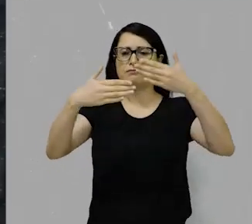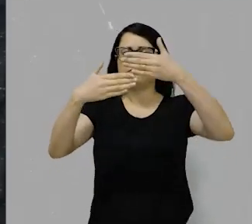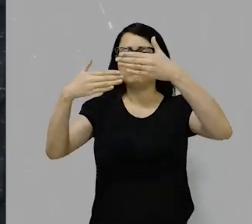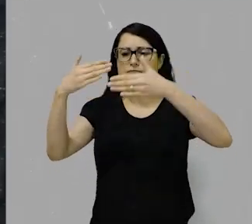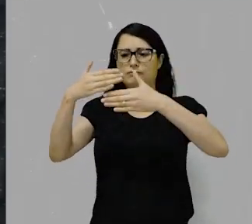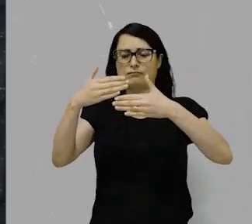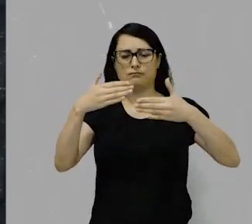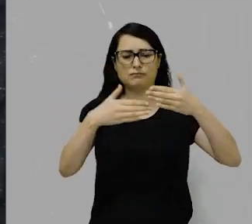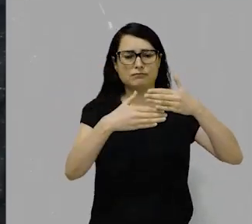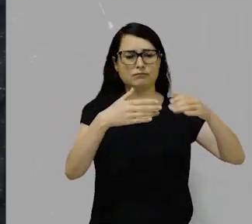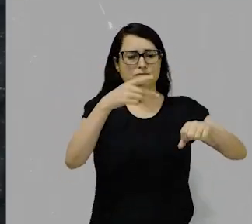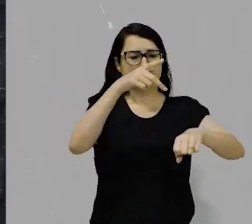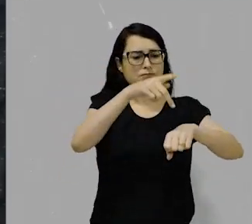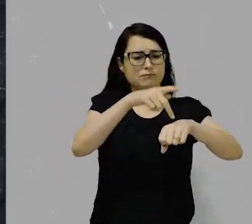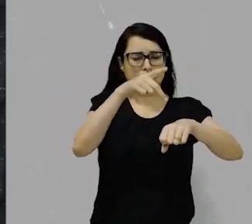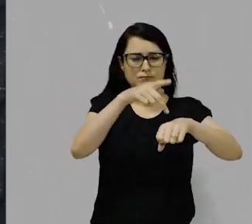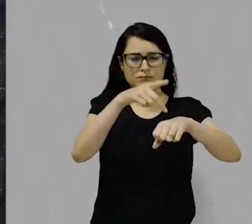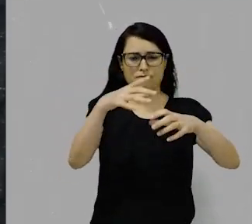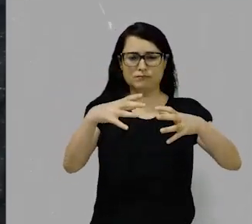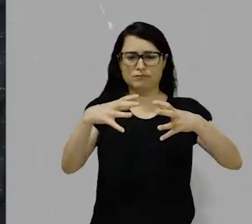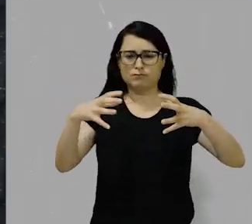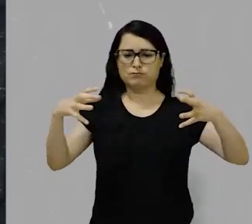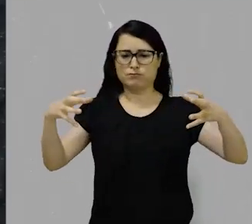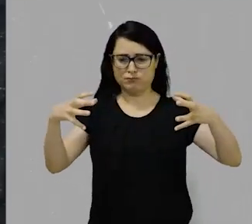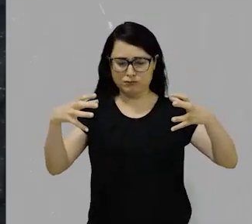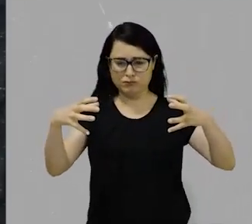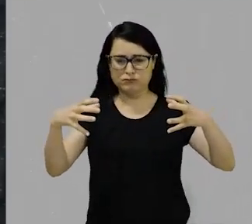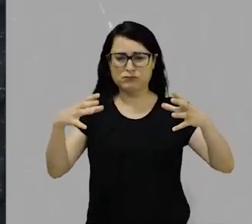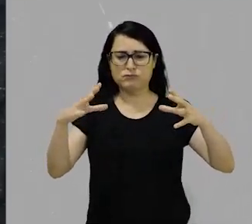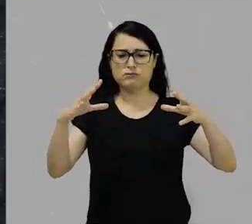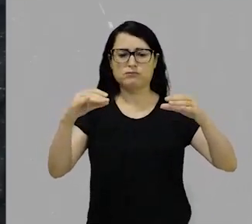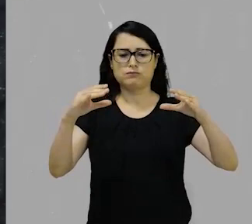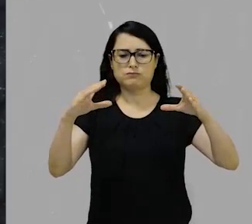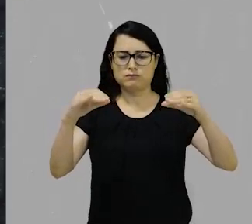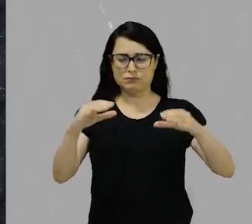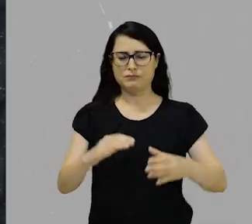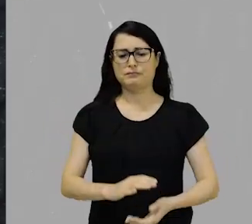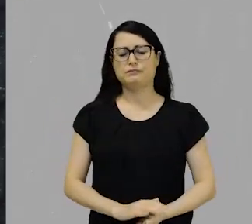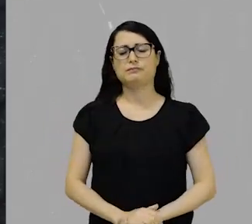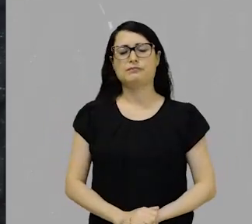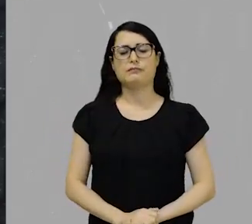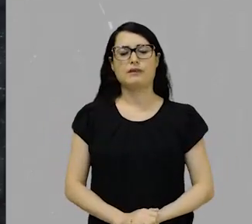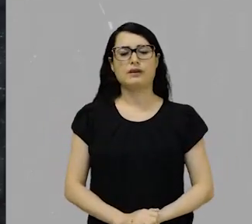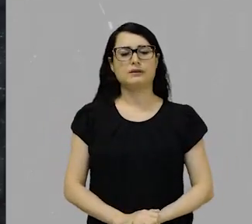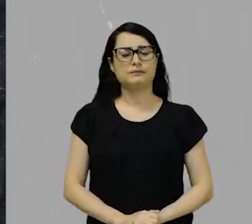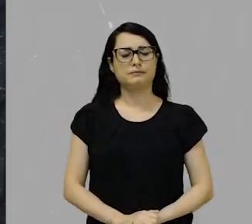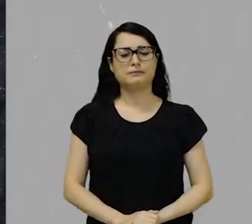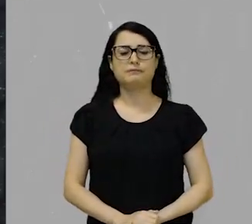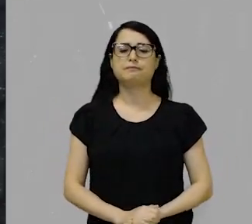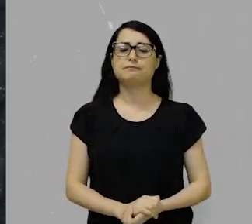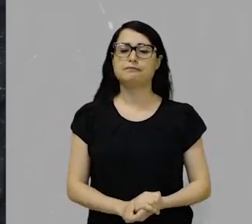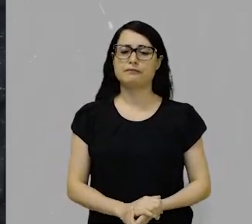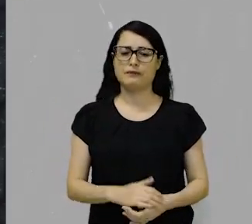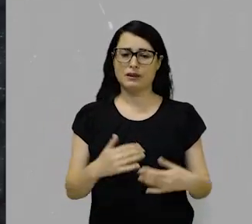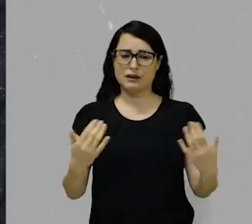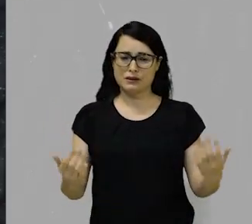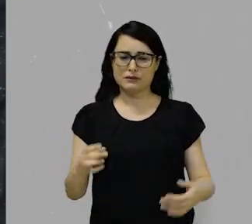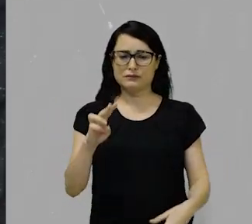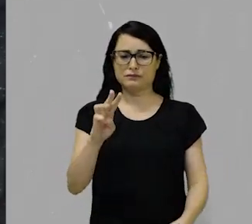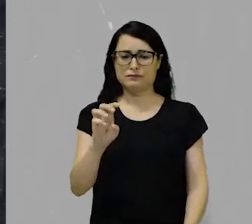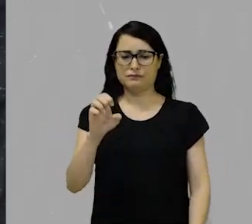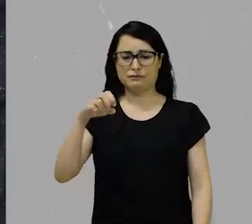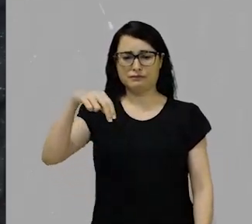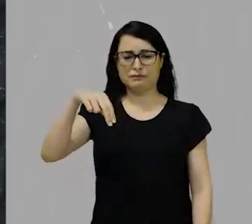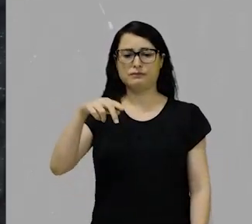são as rochas aí em alta temperatura no seu estado pastoso. Beleza? E aí, galera, Wegener propôs essa